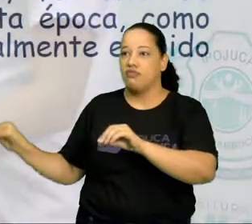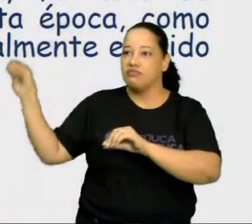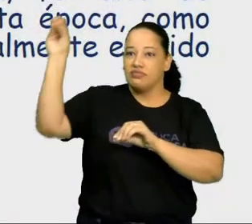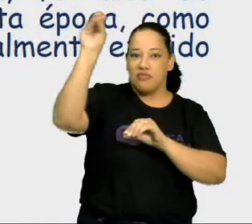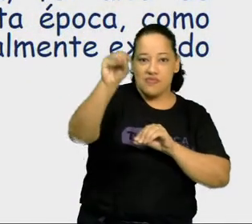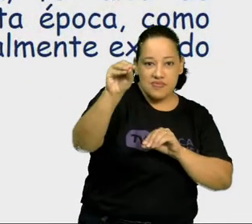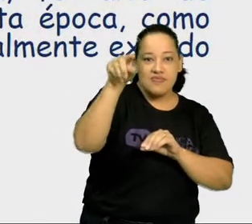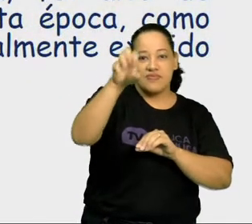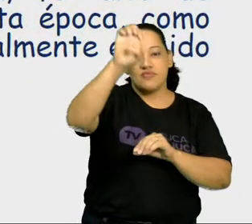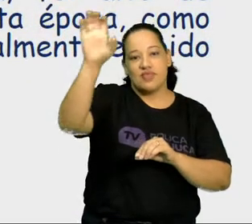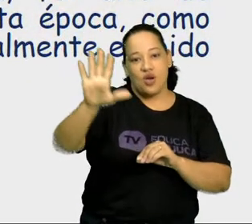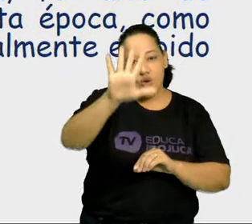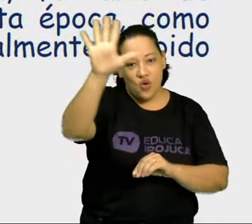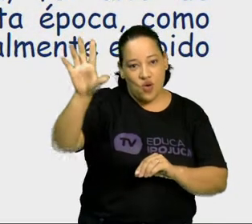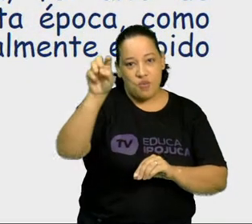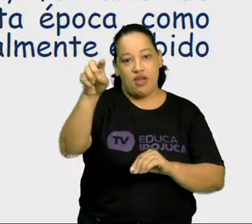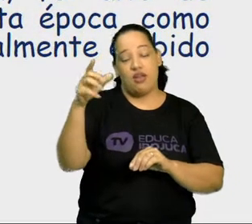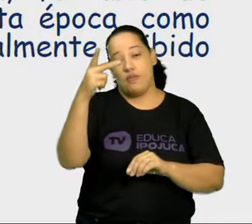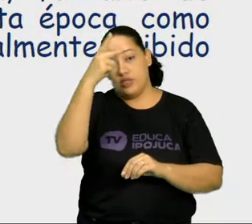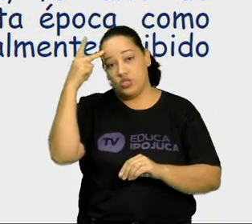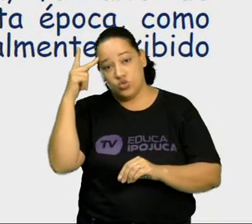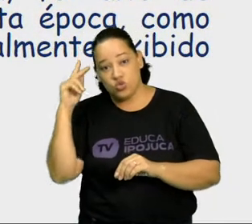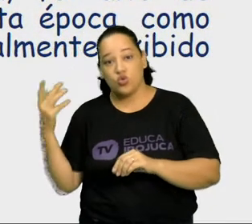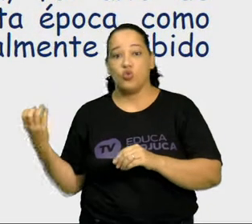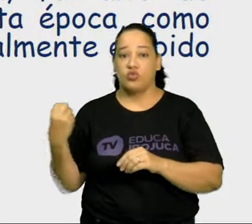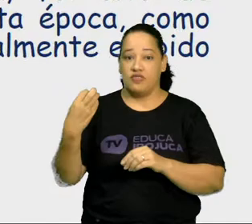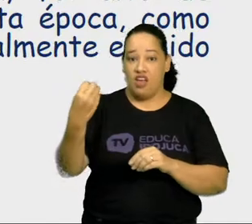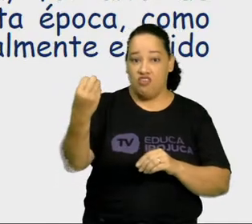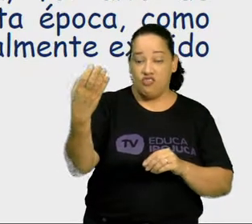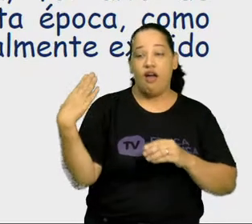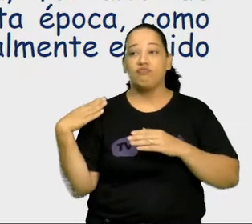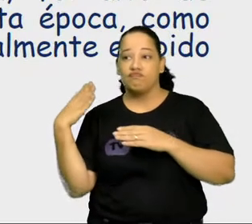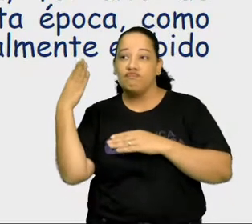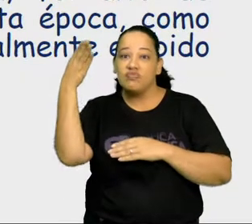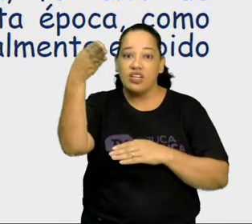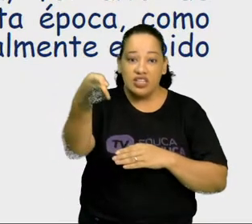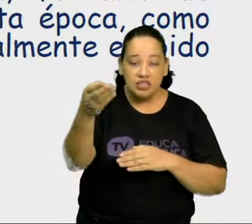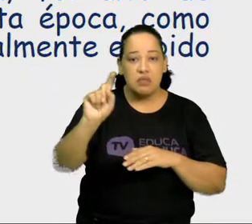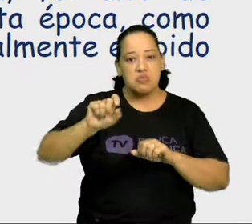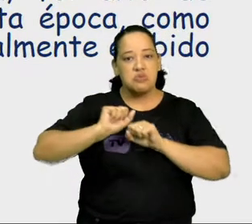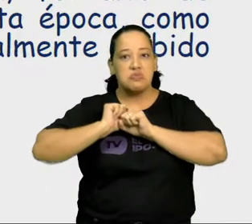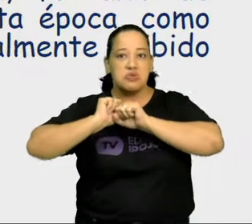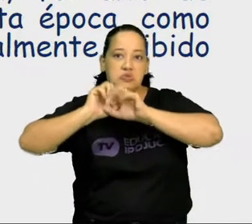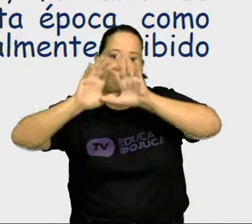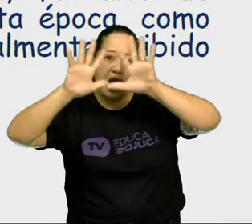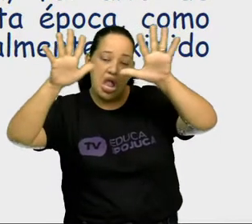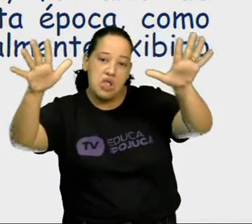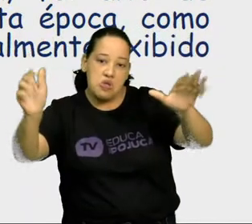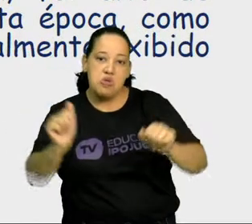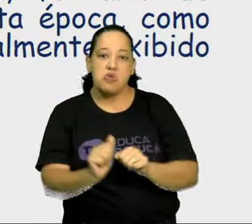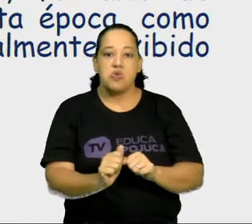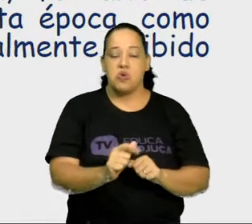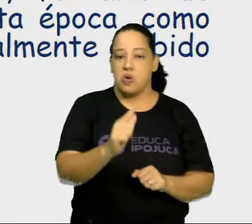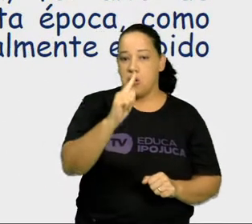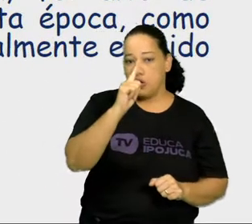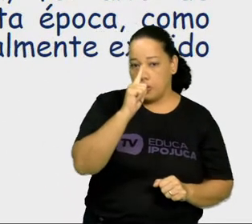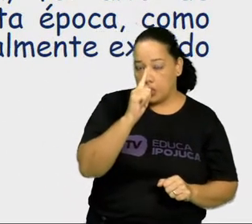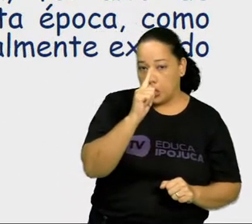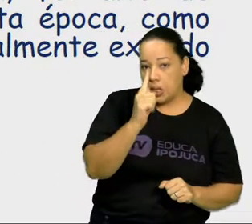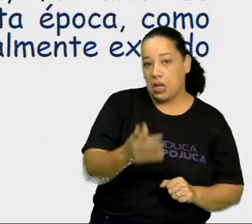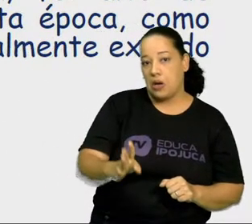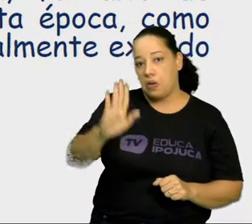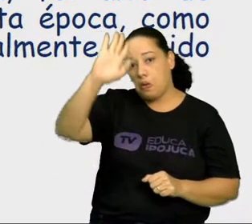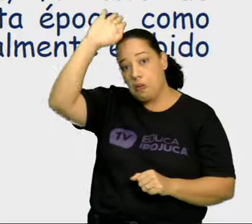à Europa com os viajantes e logo se espalhou pelo continente. Tanto gregos como